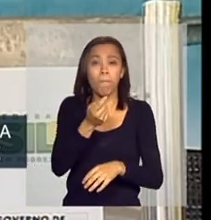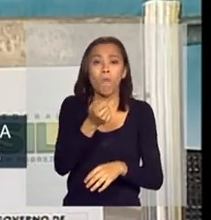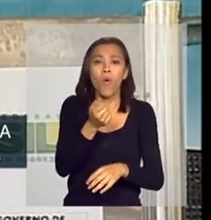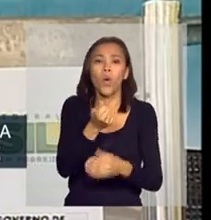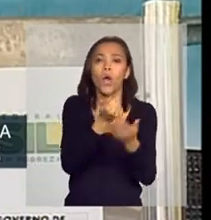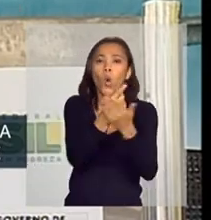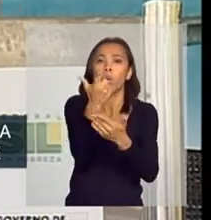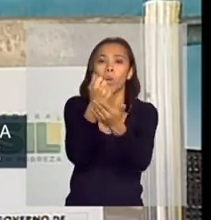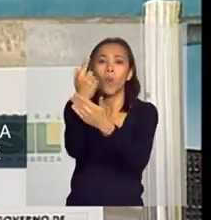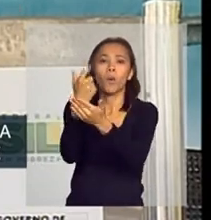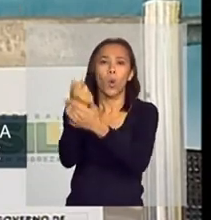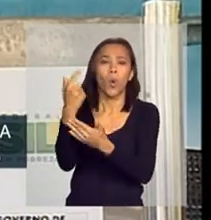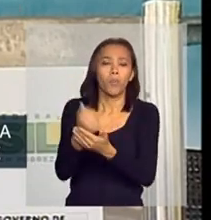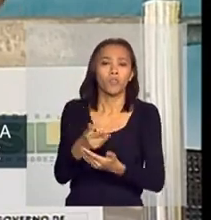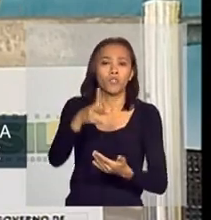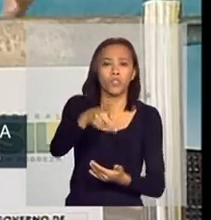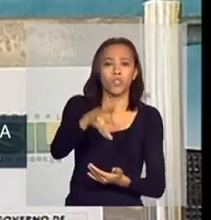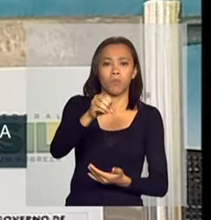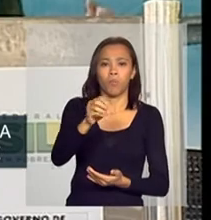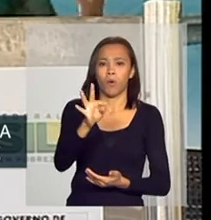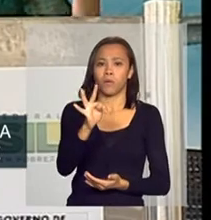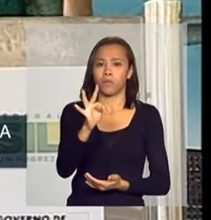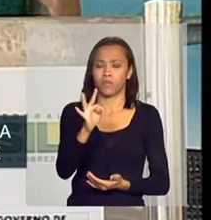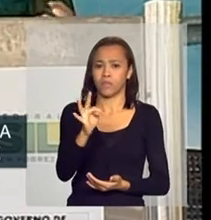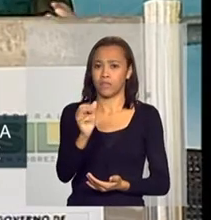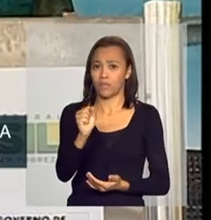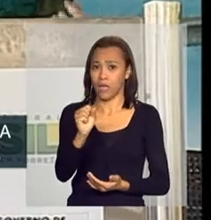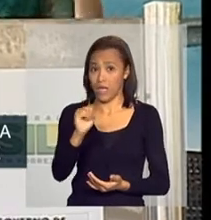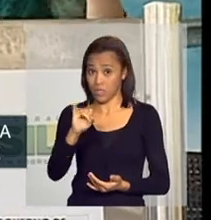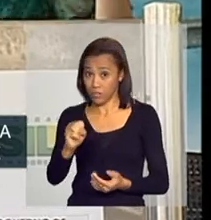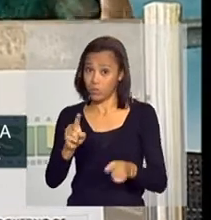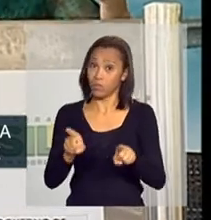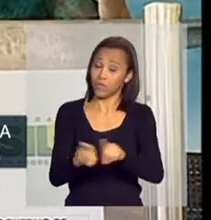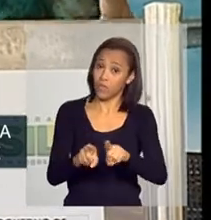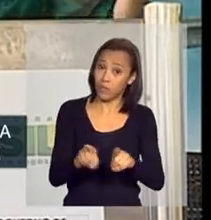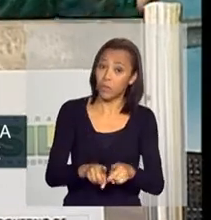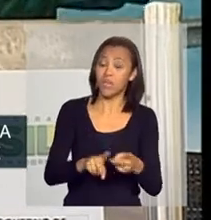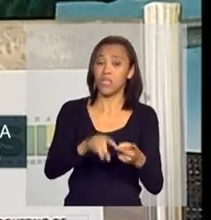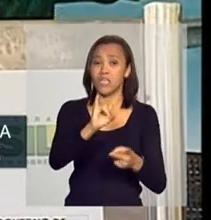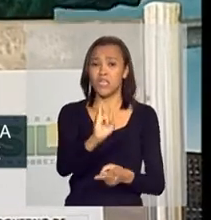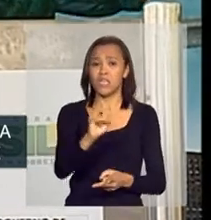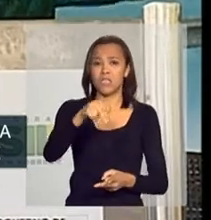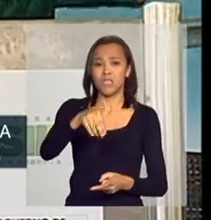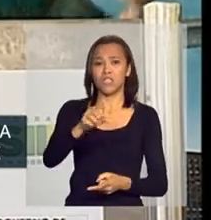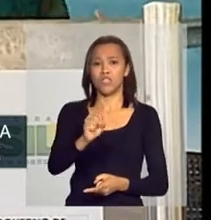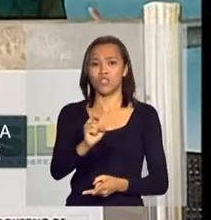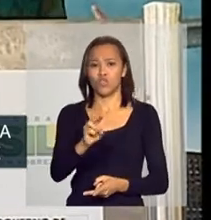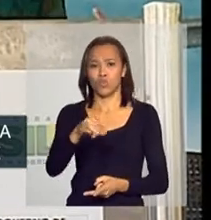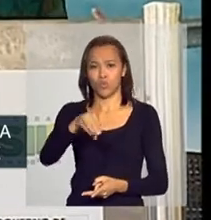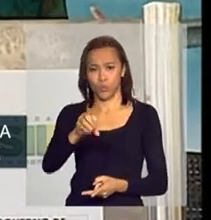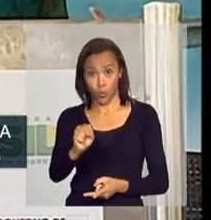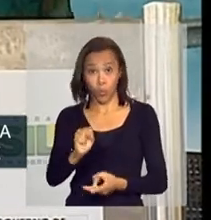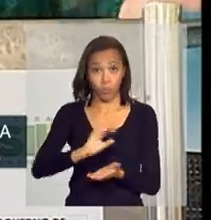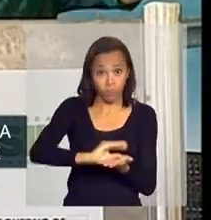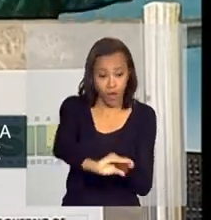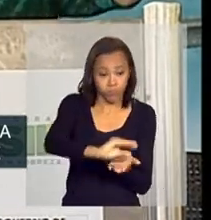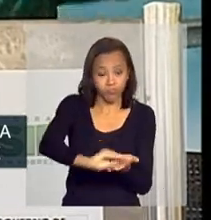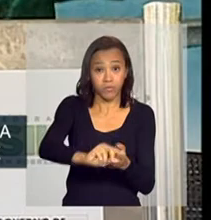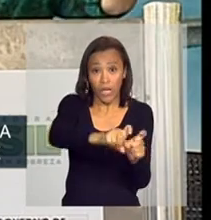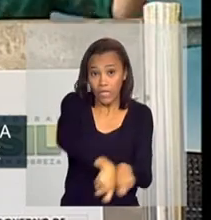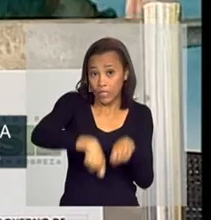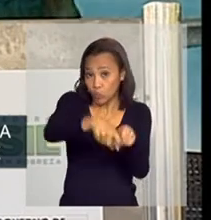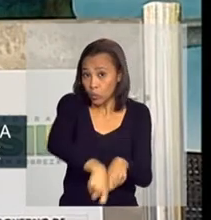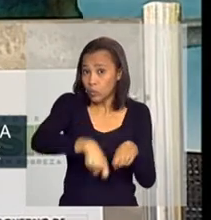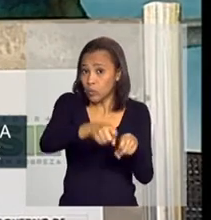importação de potássio, menos necessidade de insumos para essa agricultura brasileira, que é